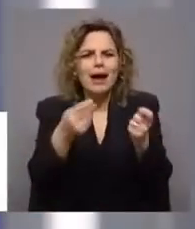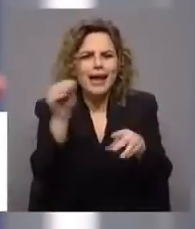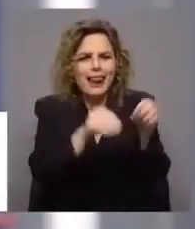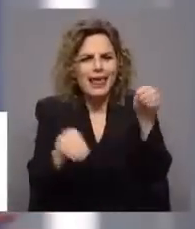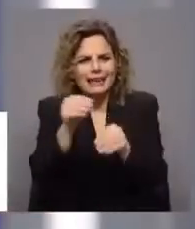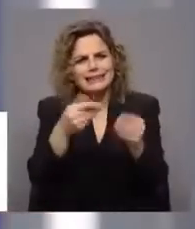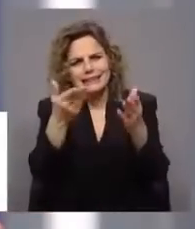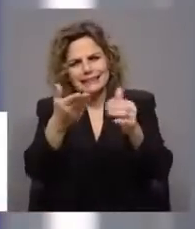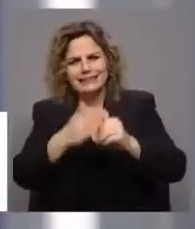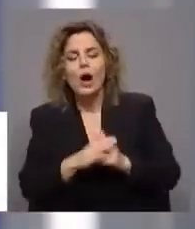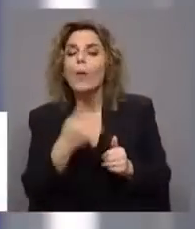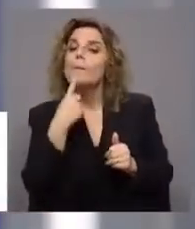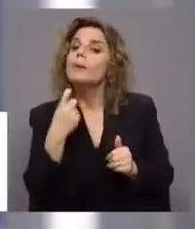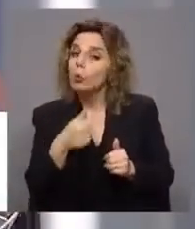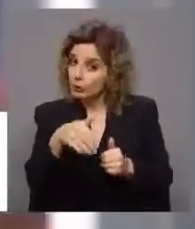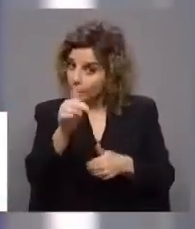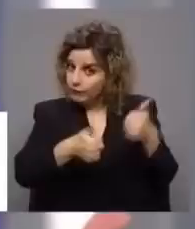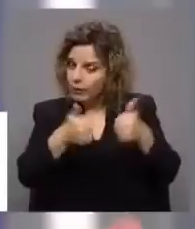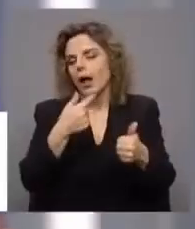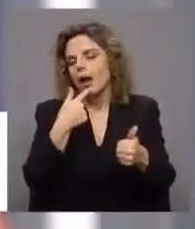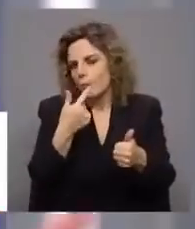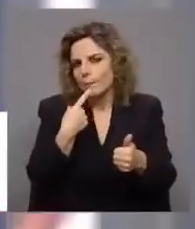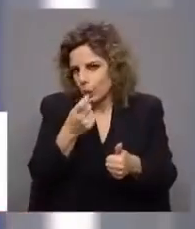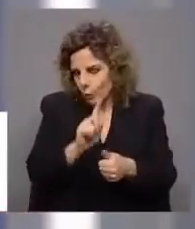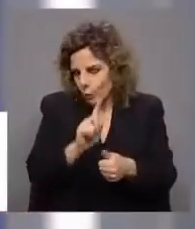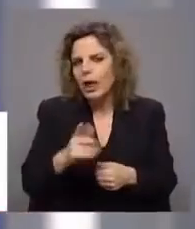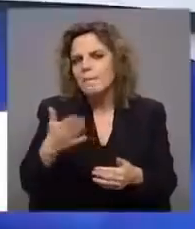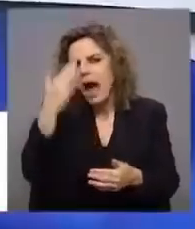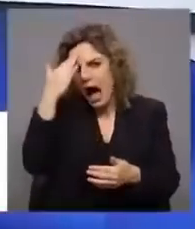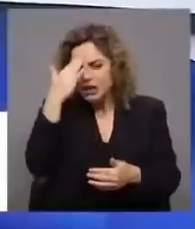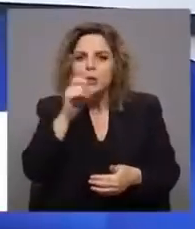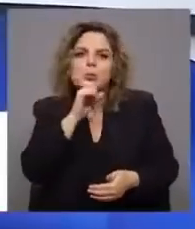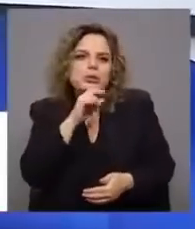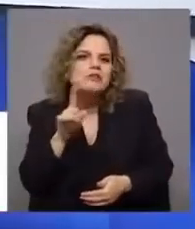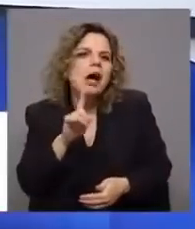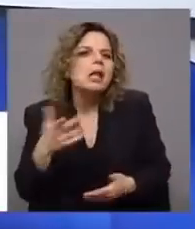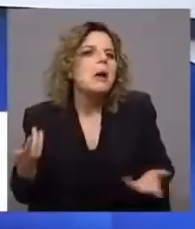é não é se vai candidatar, mas se admite essa possibilidade.